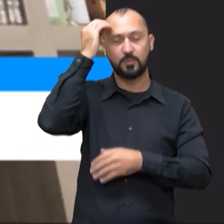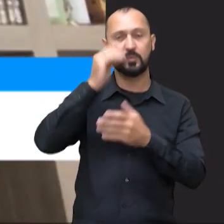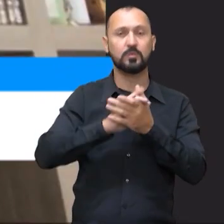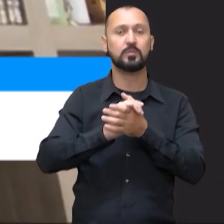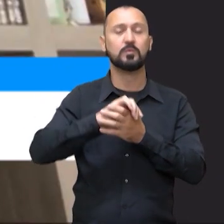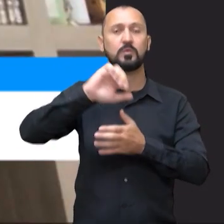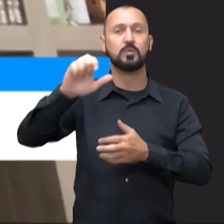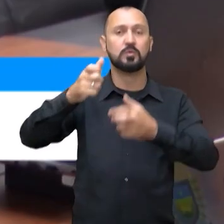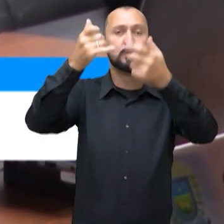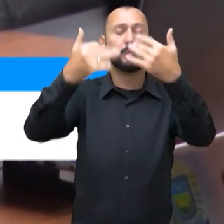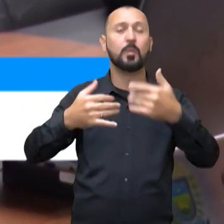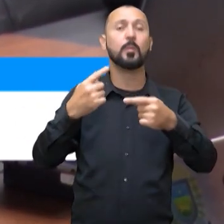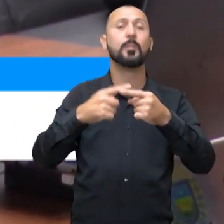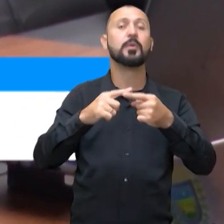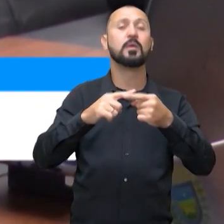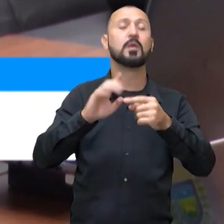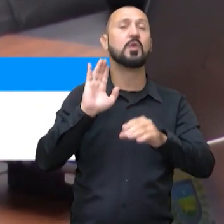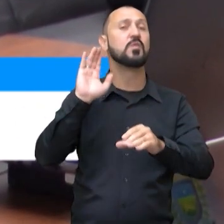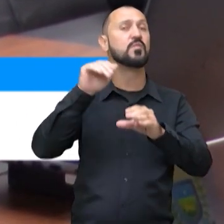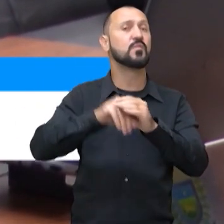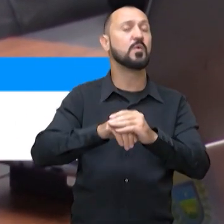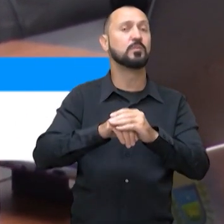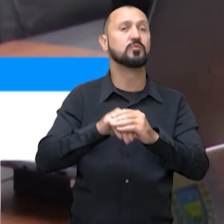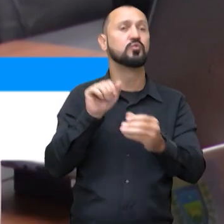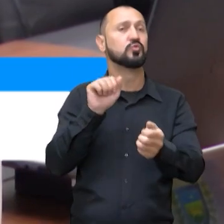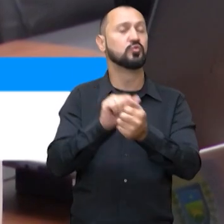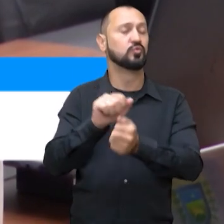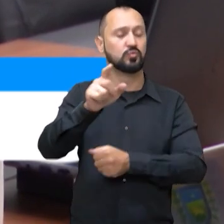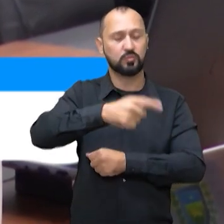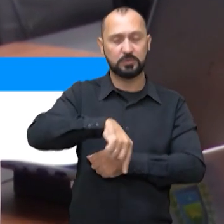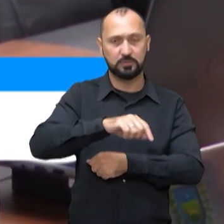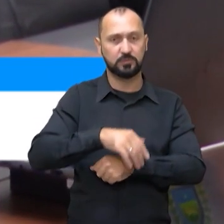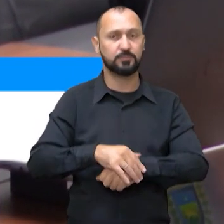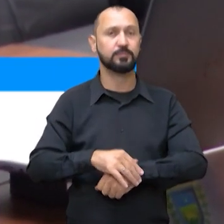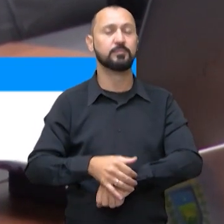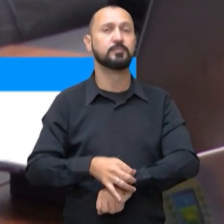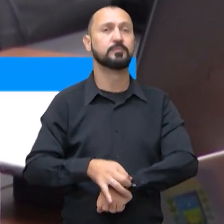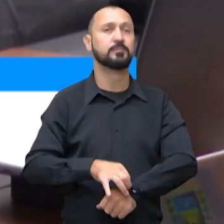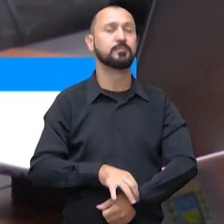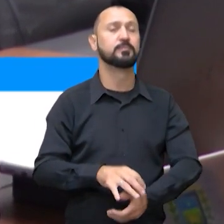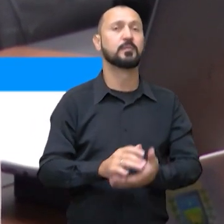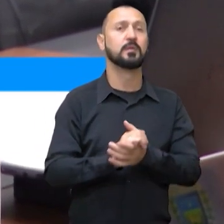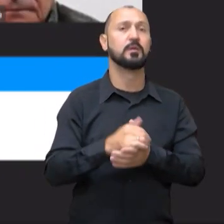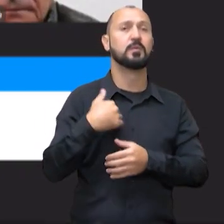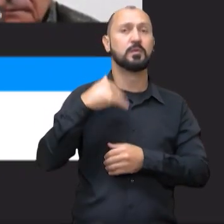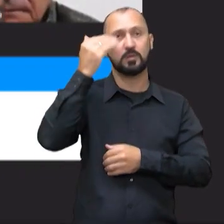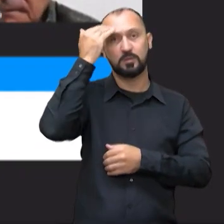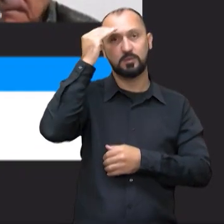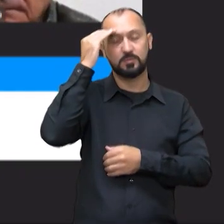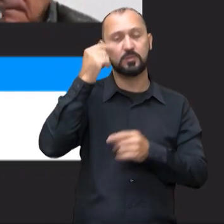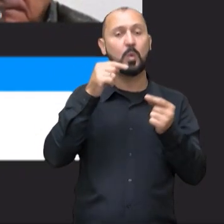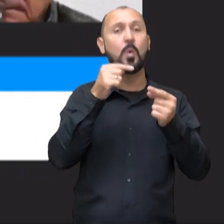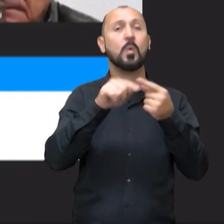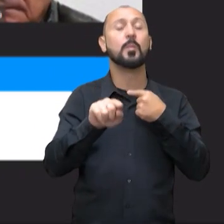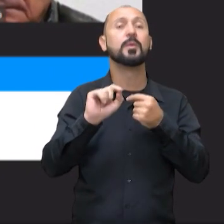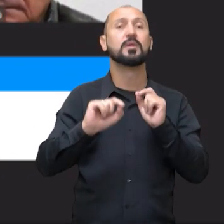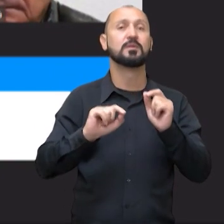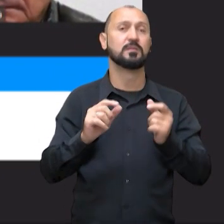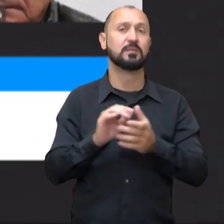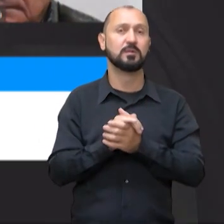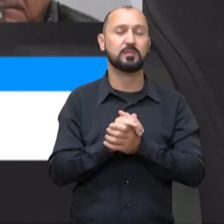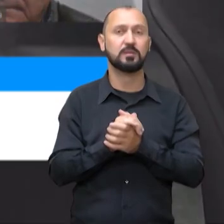Orro, do PSD, justificaram os motivos pelos quais não votaram com a maioria dos parlamentares. por entender ser